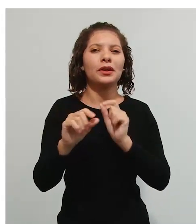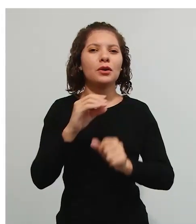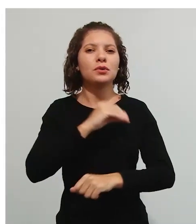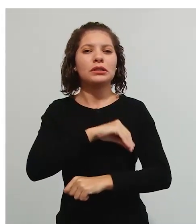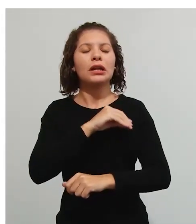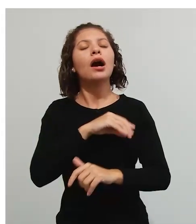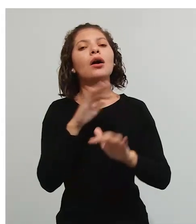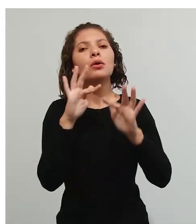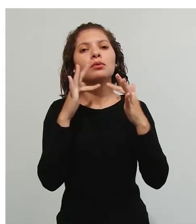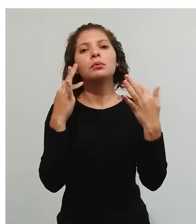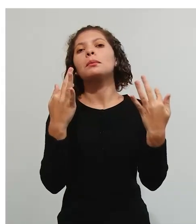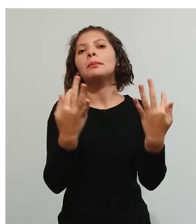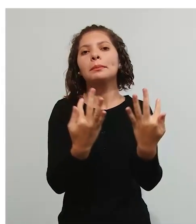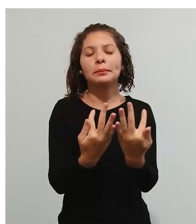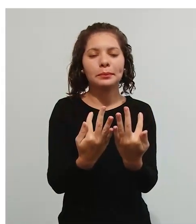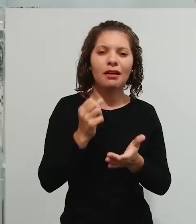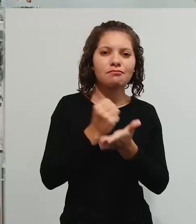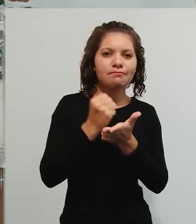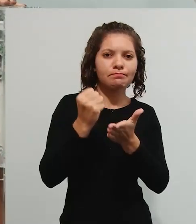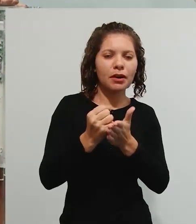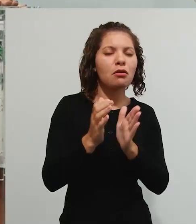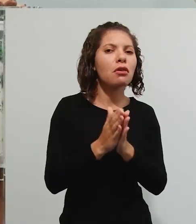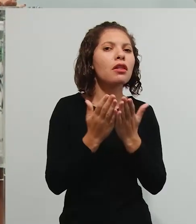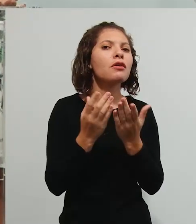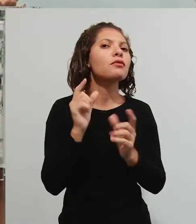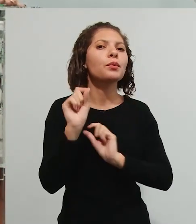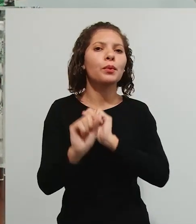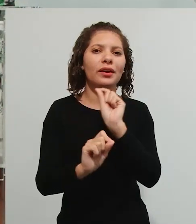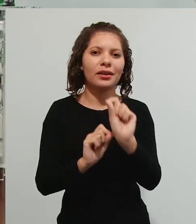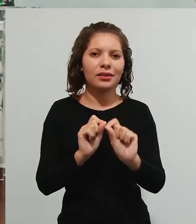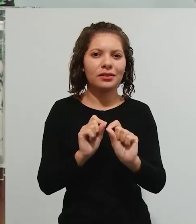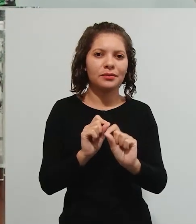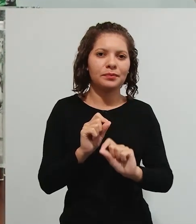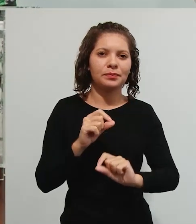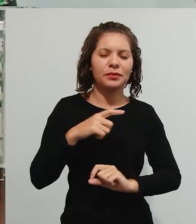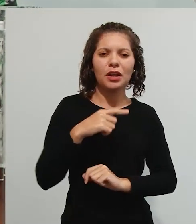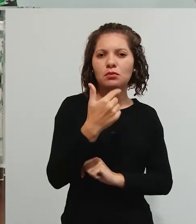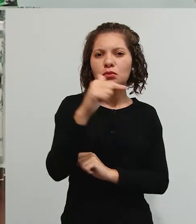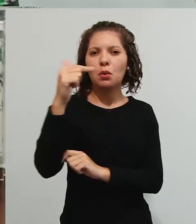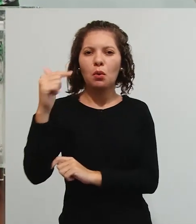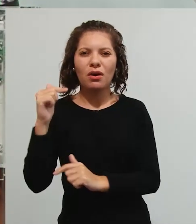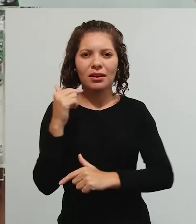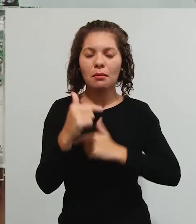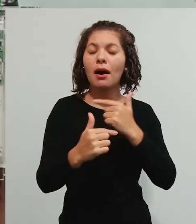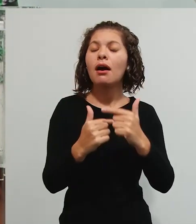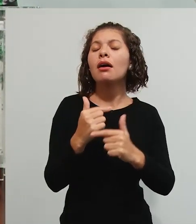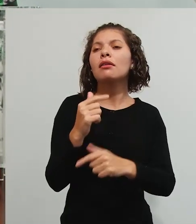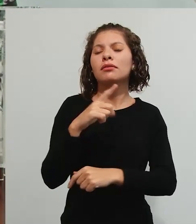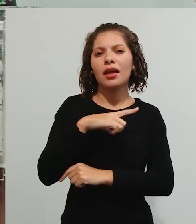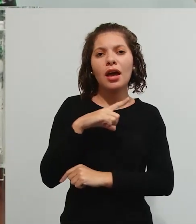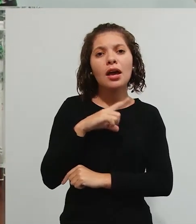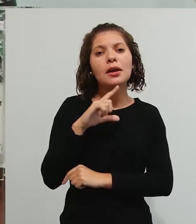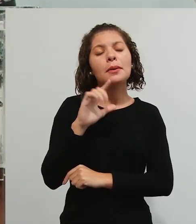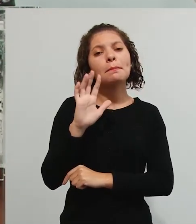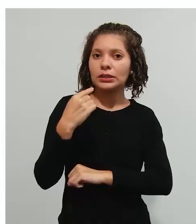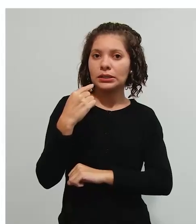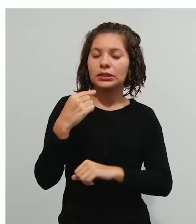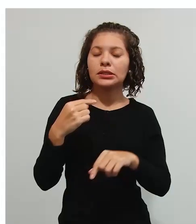salário mínimo, salvo o disposto em convenção ou acordo coletivo. Então, em